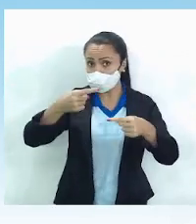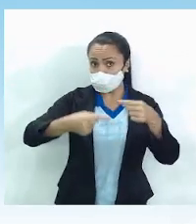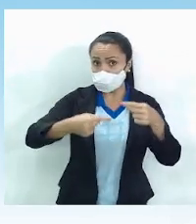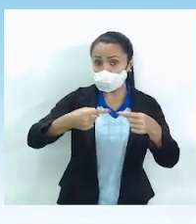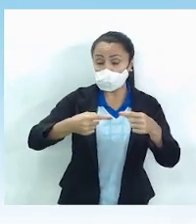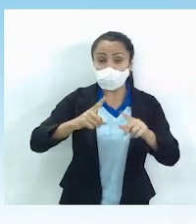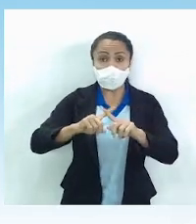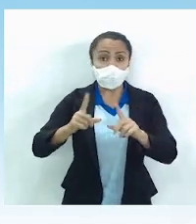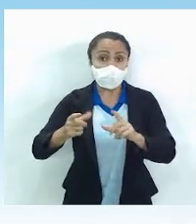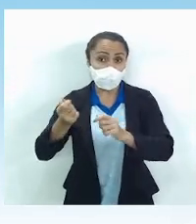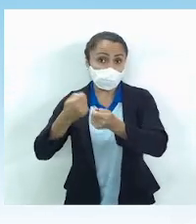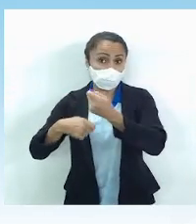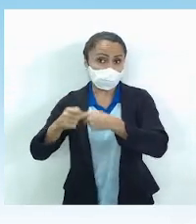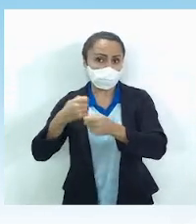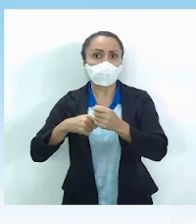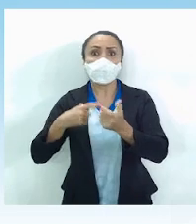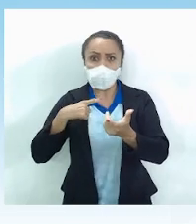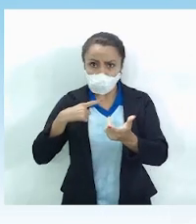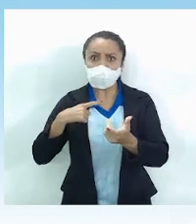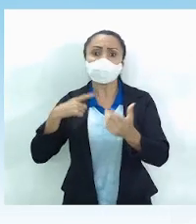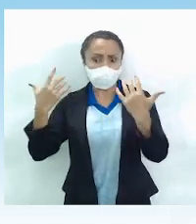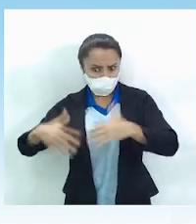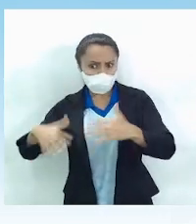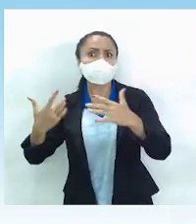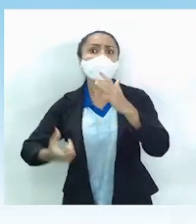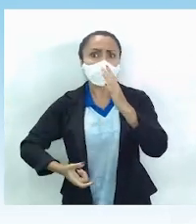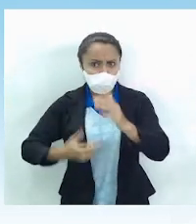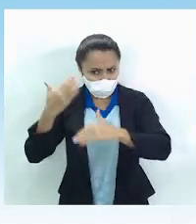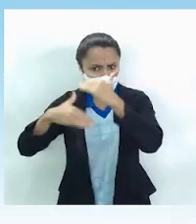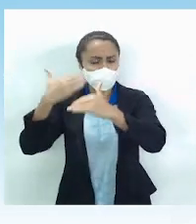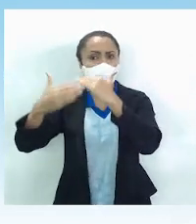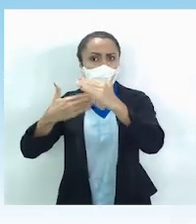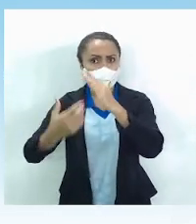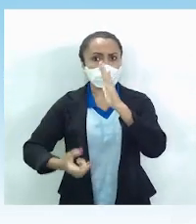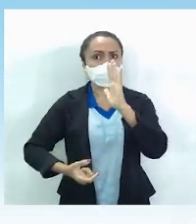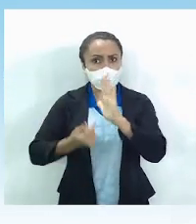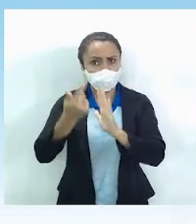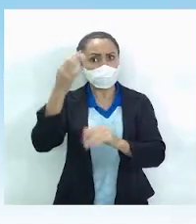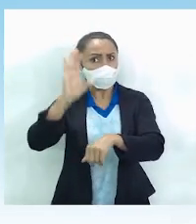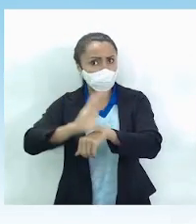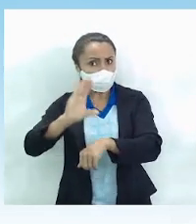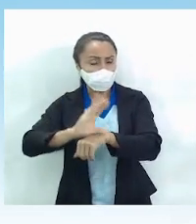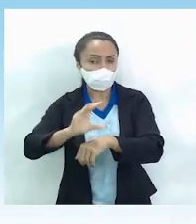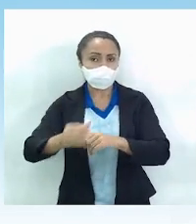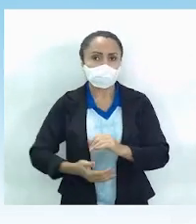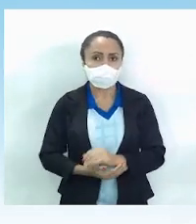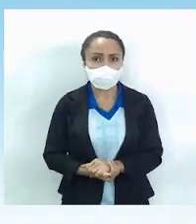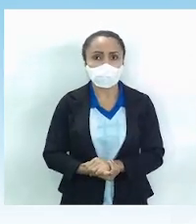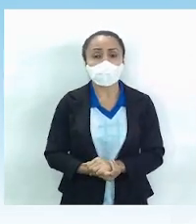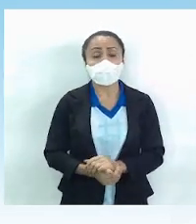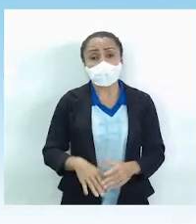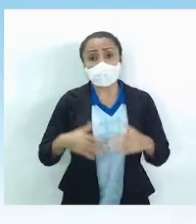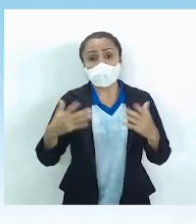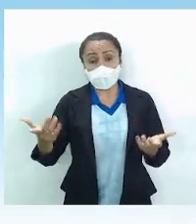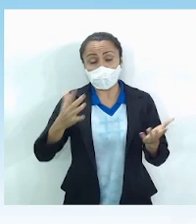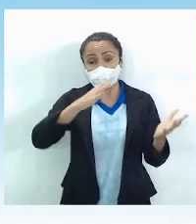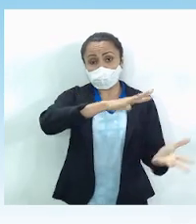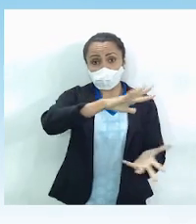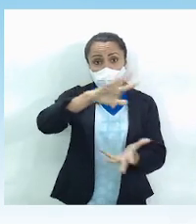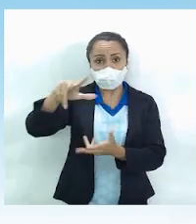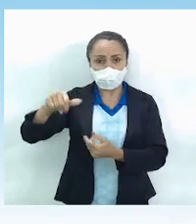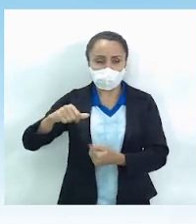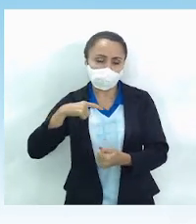questões econômicas ela é extremamente capital, né? Então ela é a segunda maior economia do mundo, mas existe dentro do cenário global